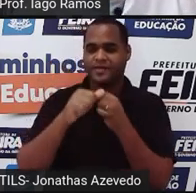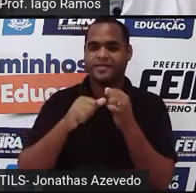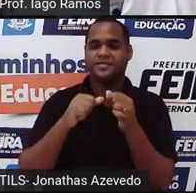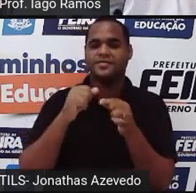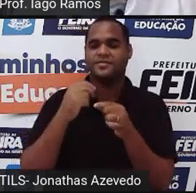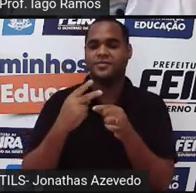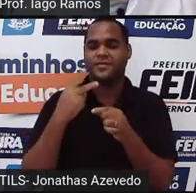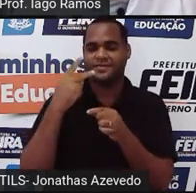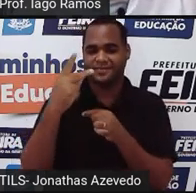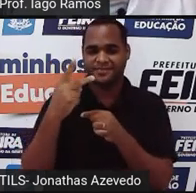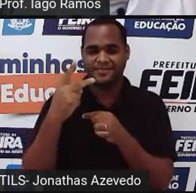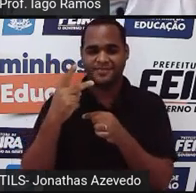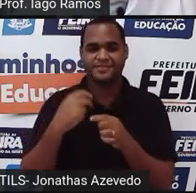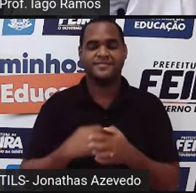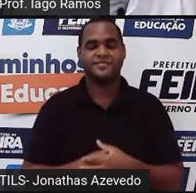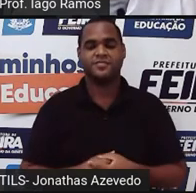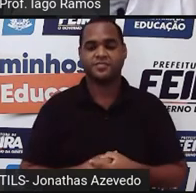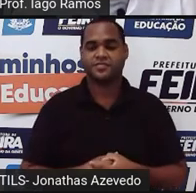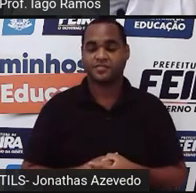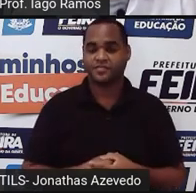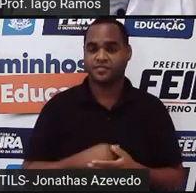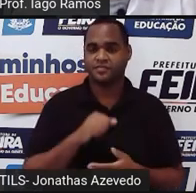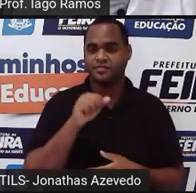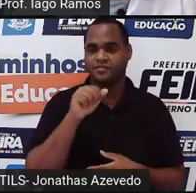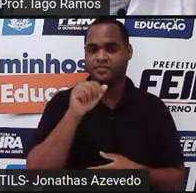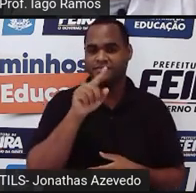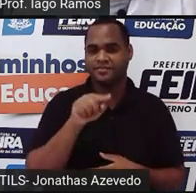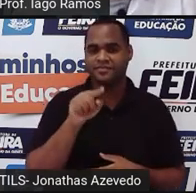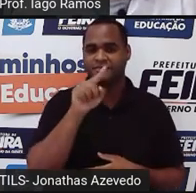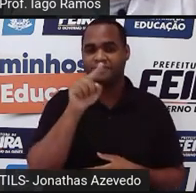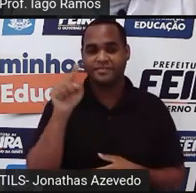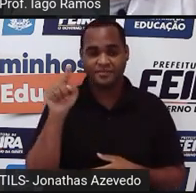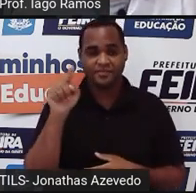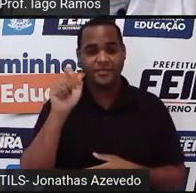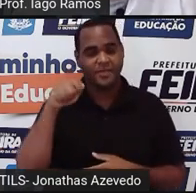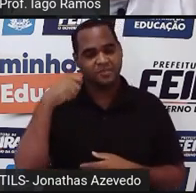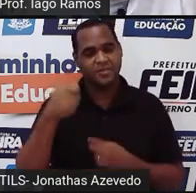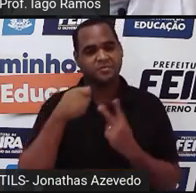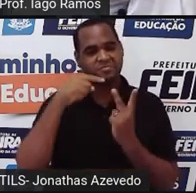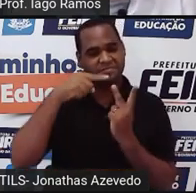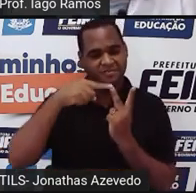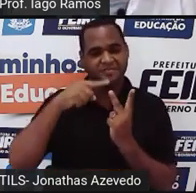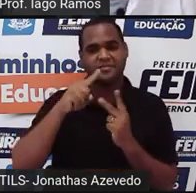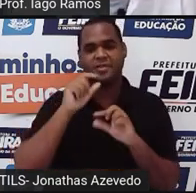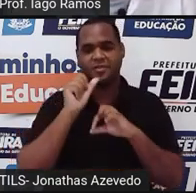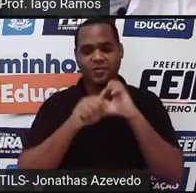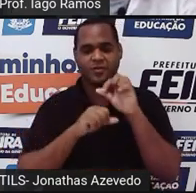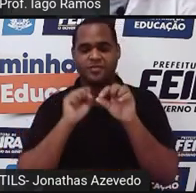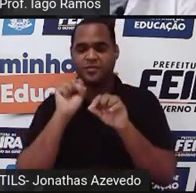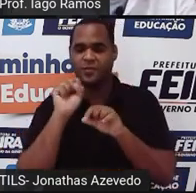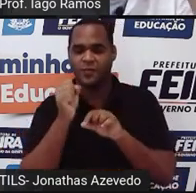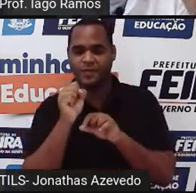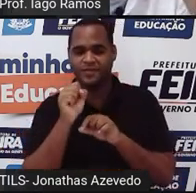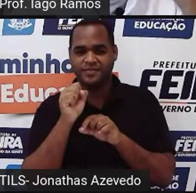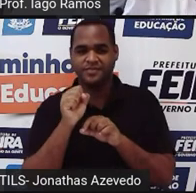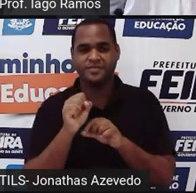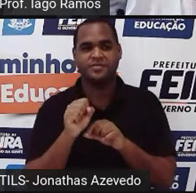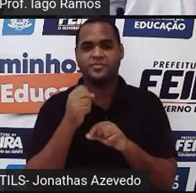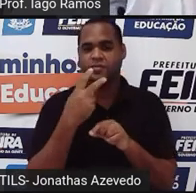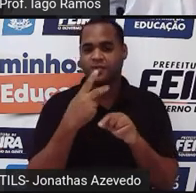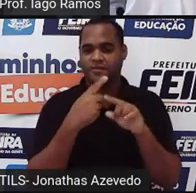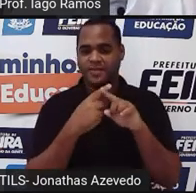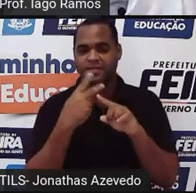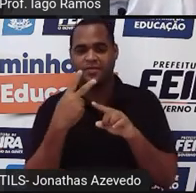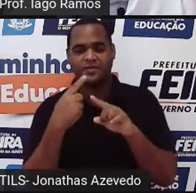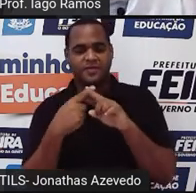do dois tá bom então sai vai ver a raiz quadrada de 2 elevado a 3 e é oito tá 2 vezes 2 vezes